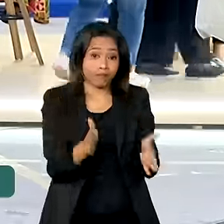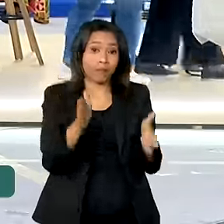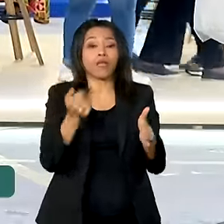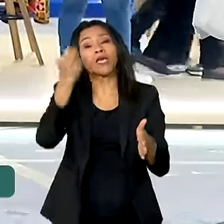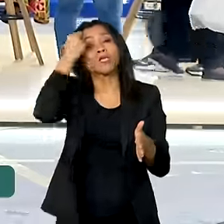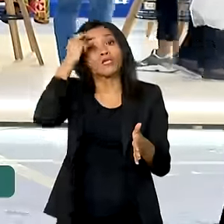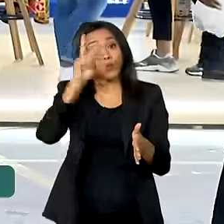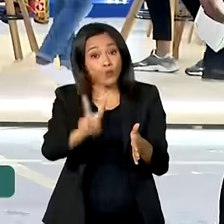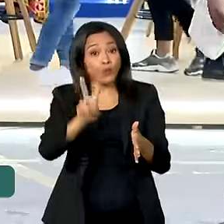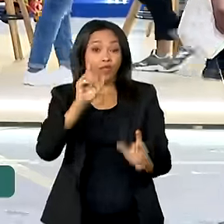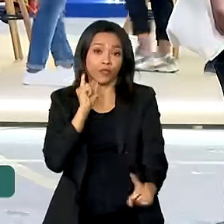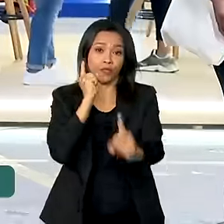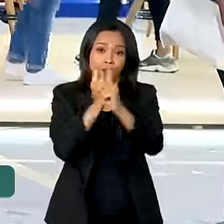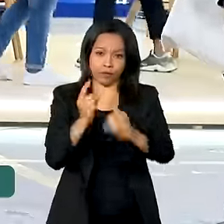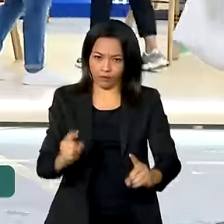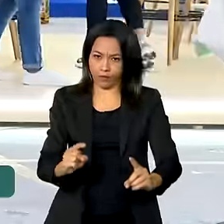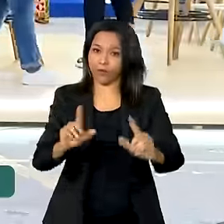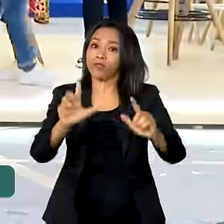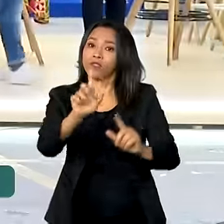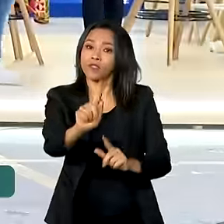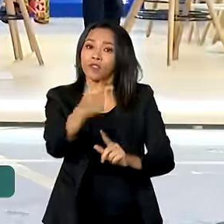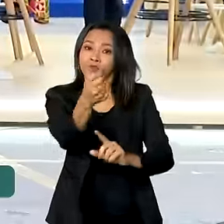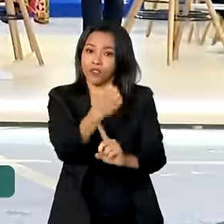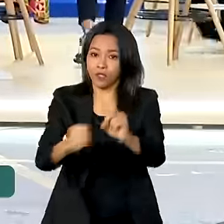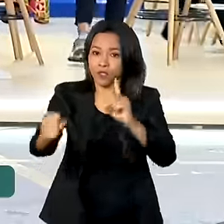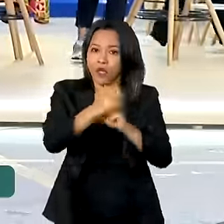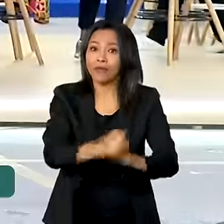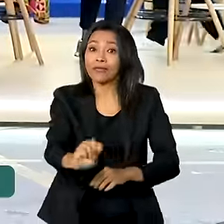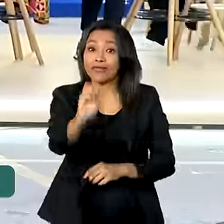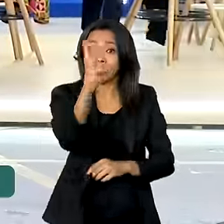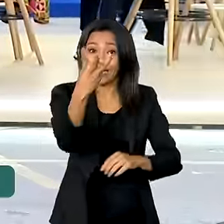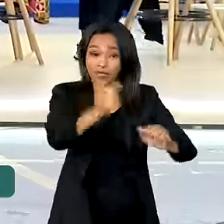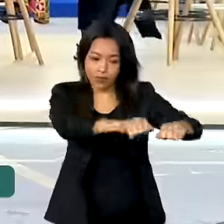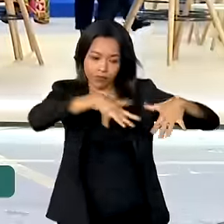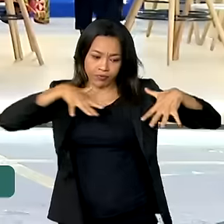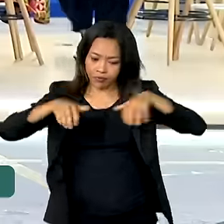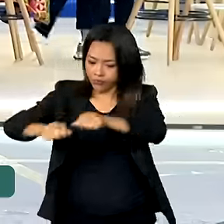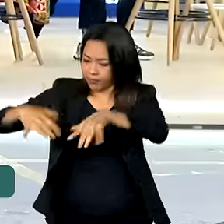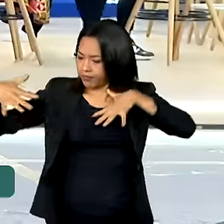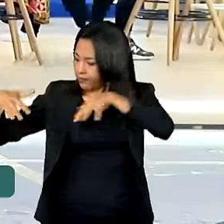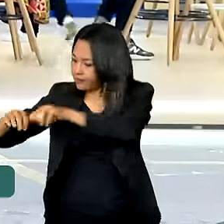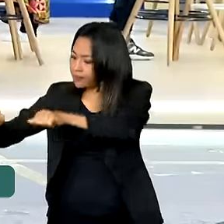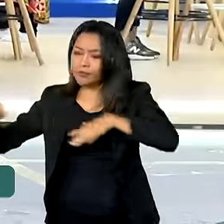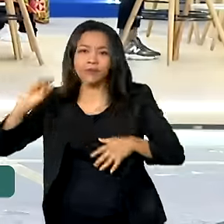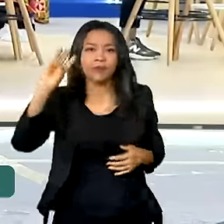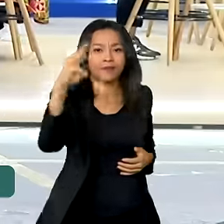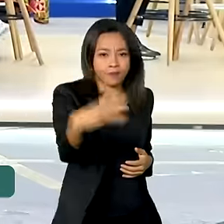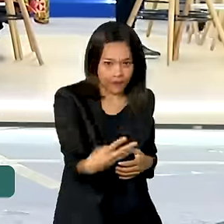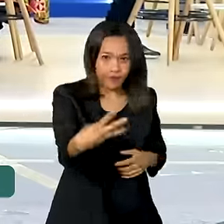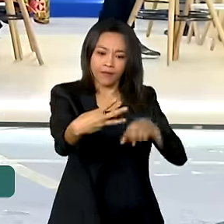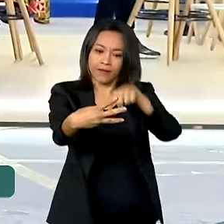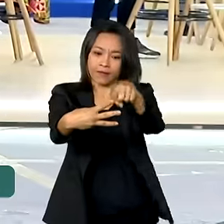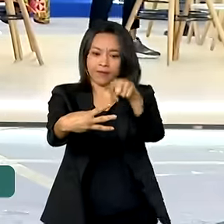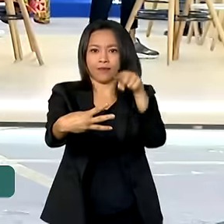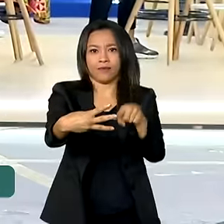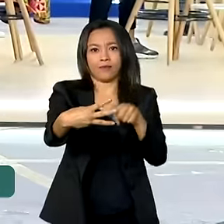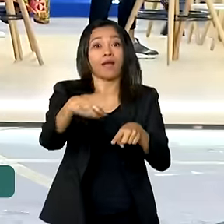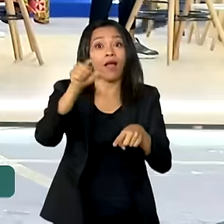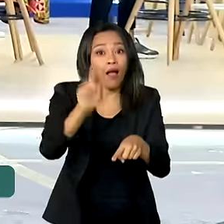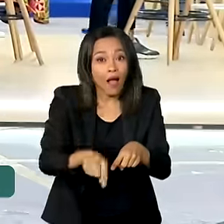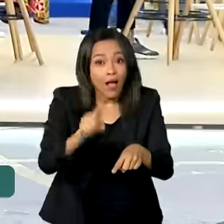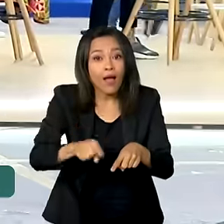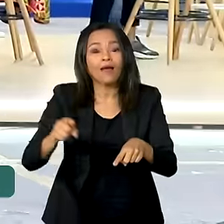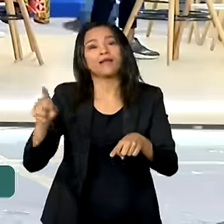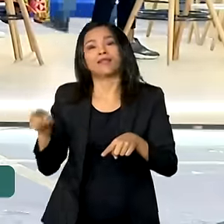de G20 social, três reuniões plenárias vão discutir os três temas colocados no centro da